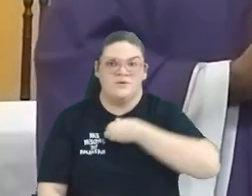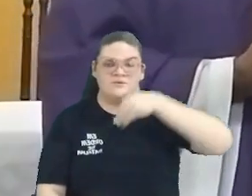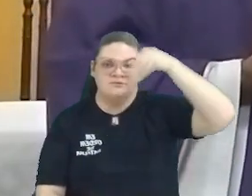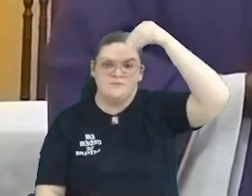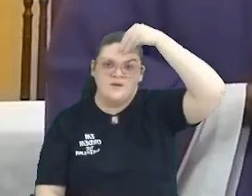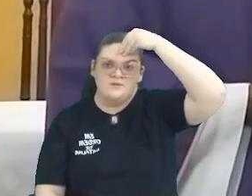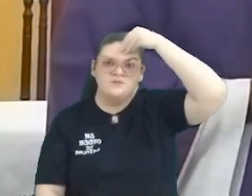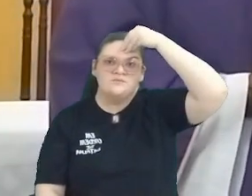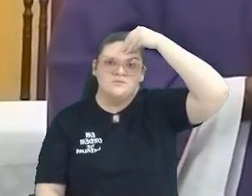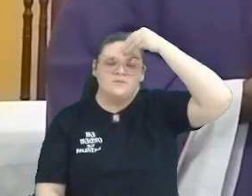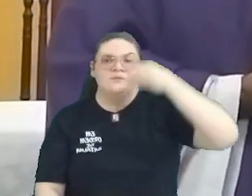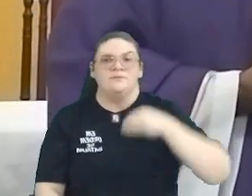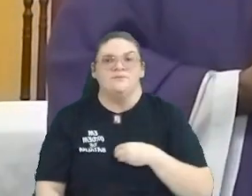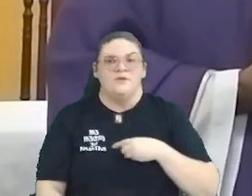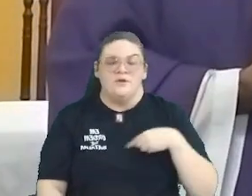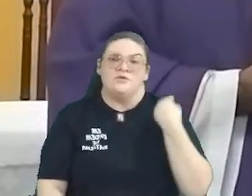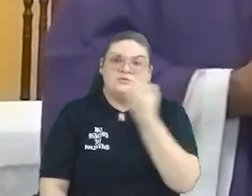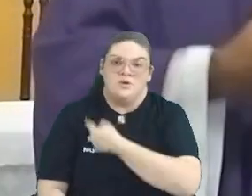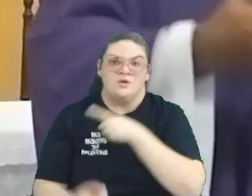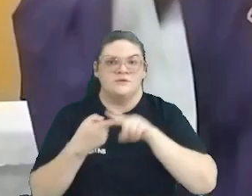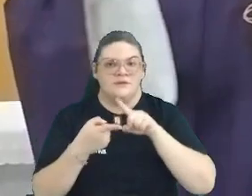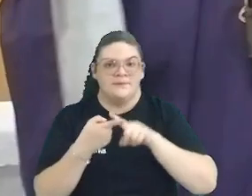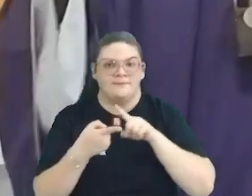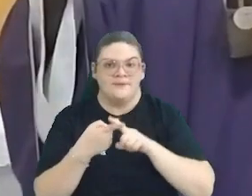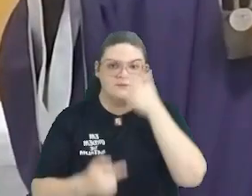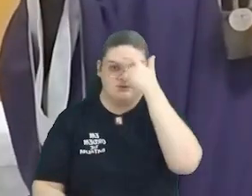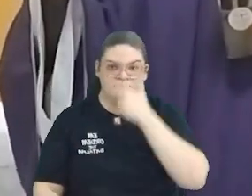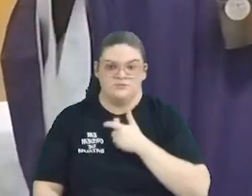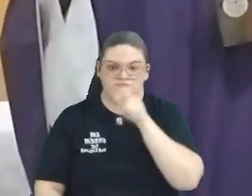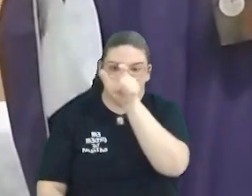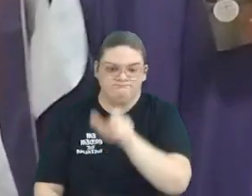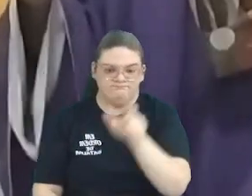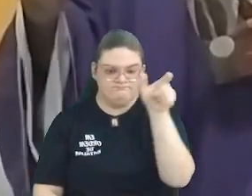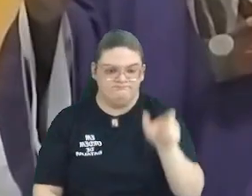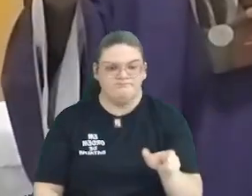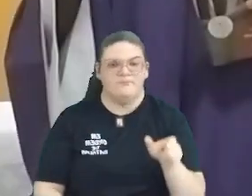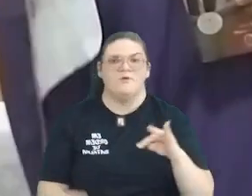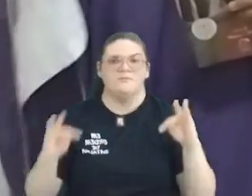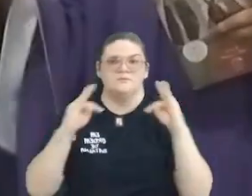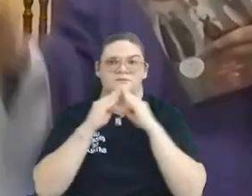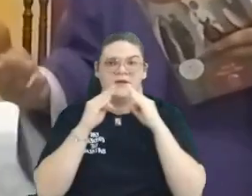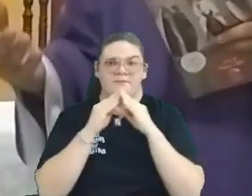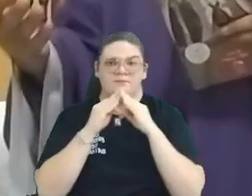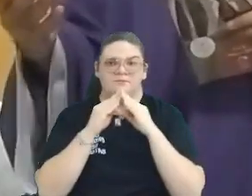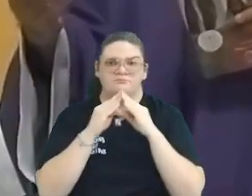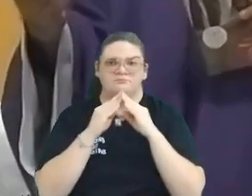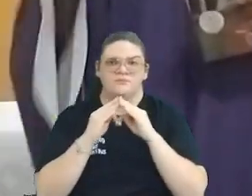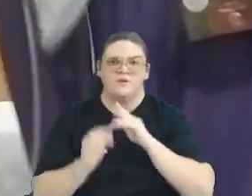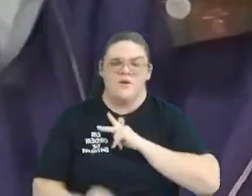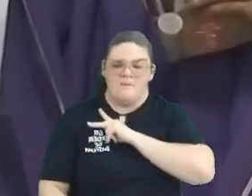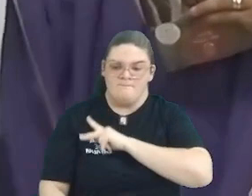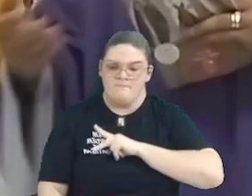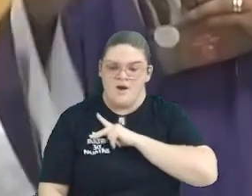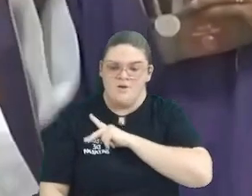também templos de Deus. São Paulo vai dizer: acaso não sabeis que